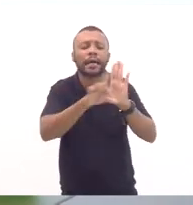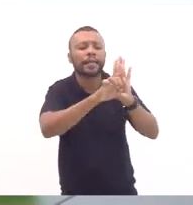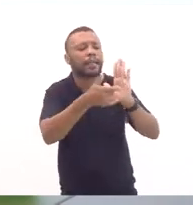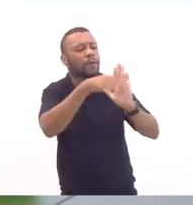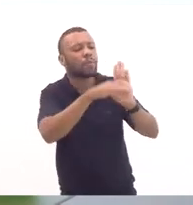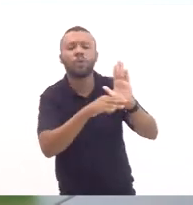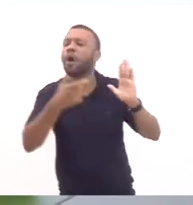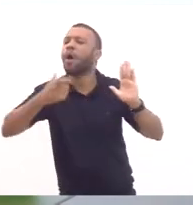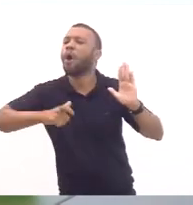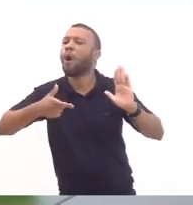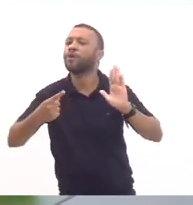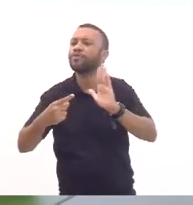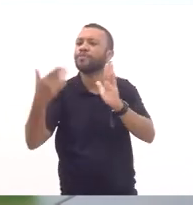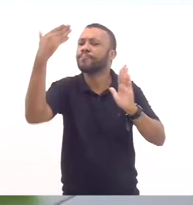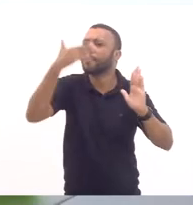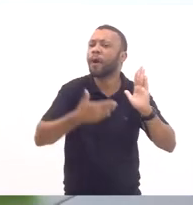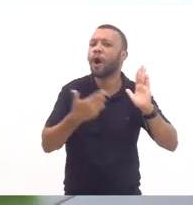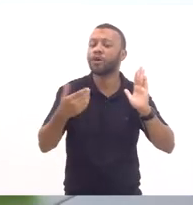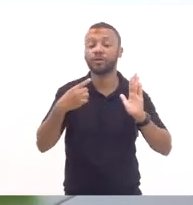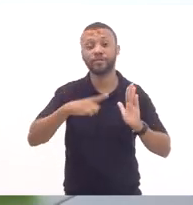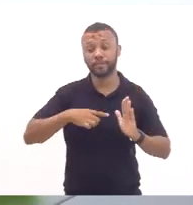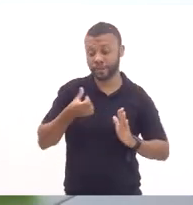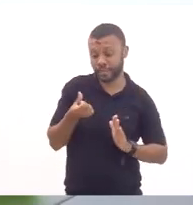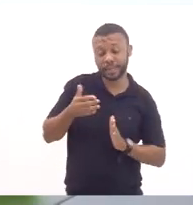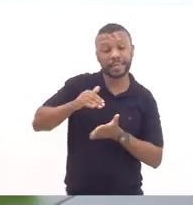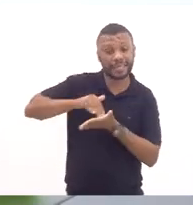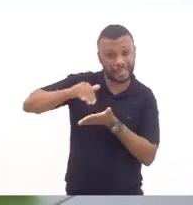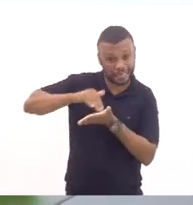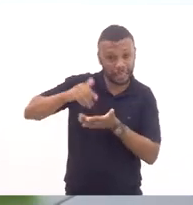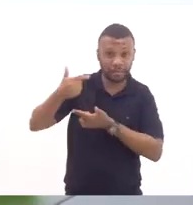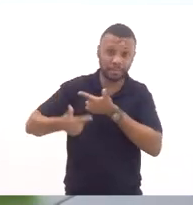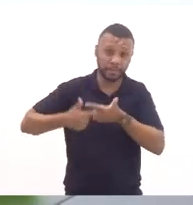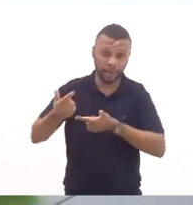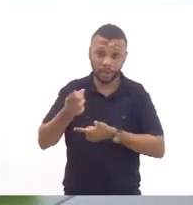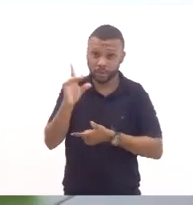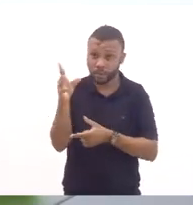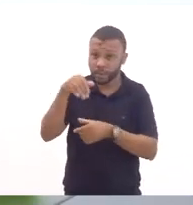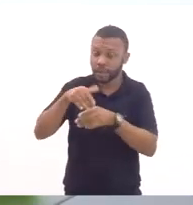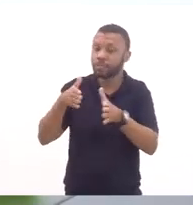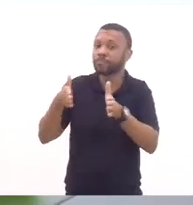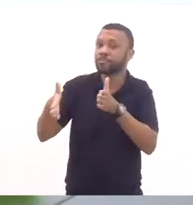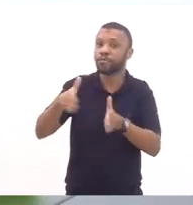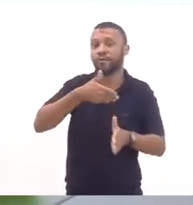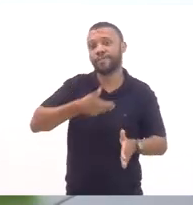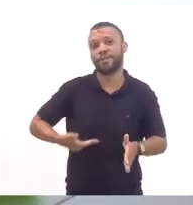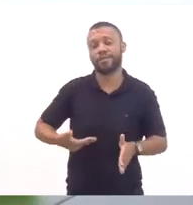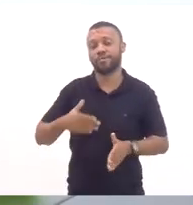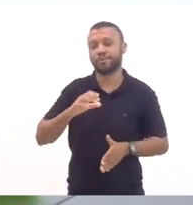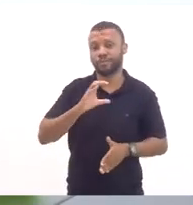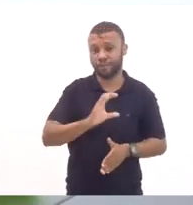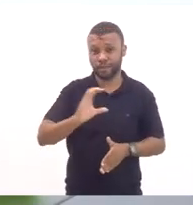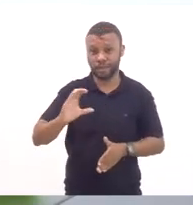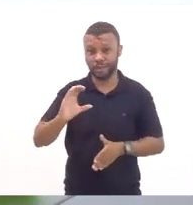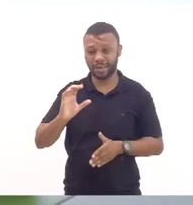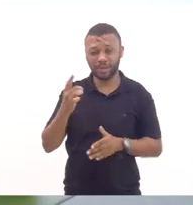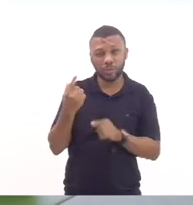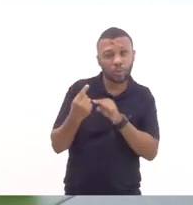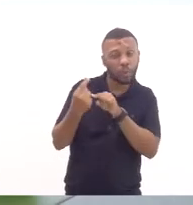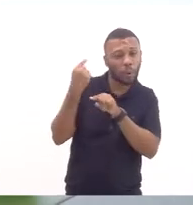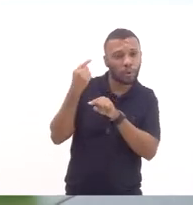ponto. Como nós já tivemos 6 secretários de trabalho, só nesse governo do Castro, e no outro governo, que